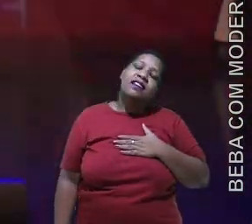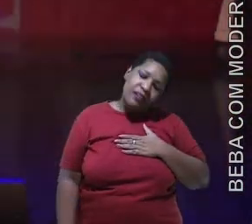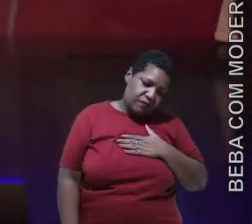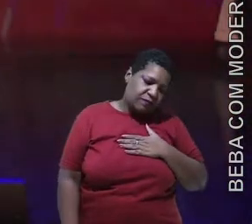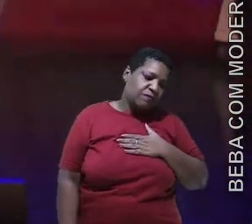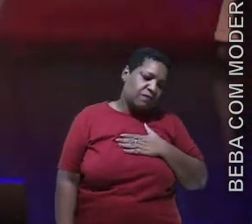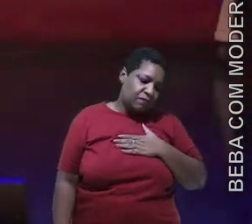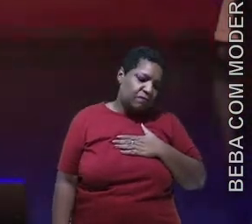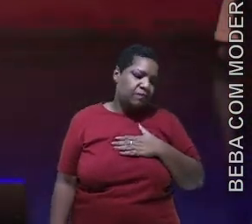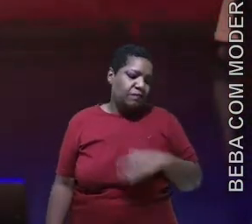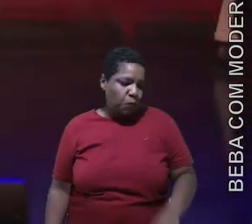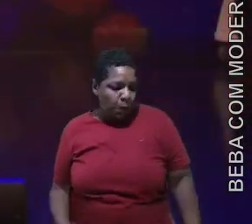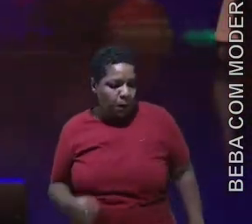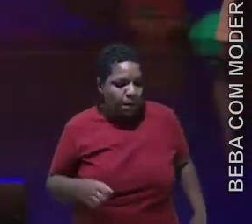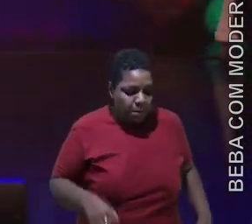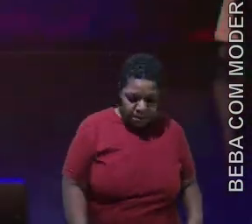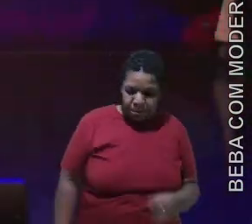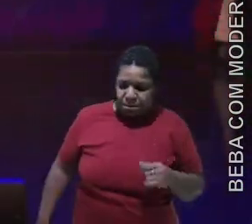eu